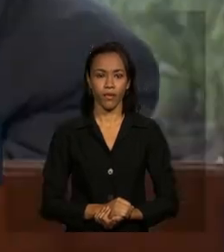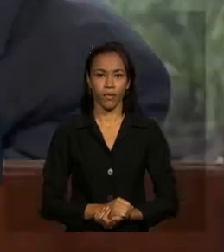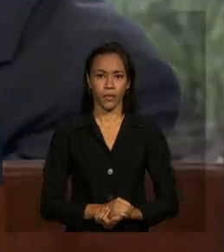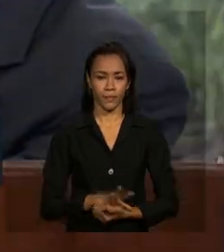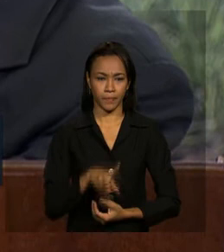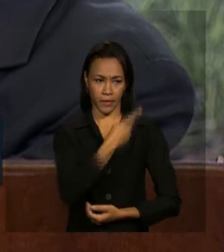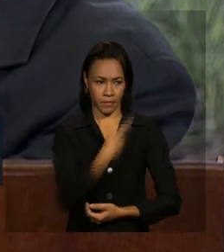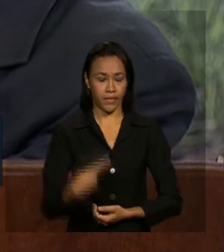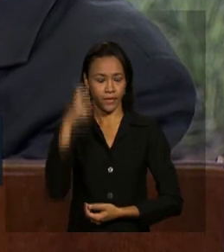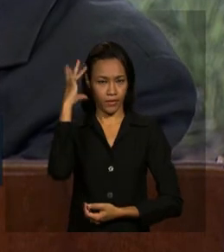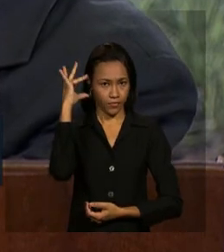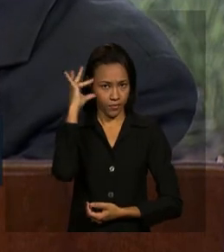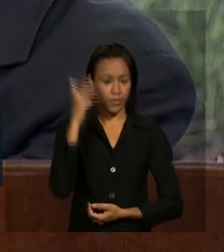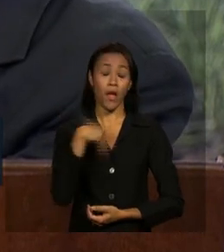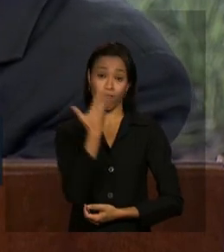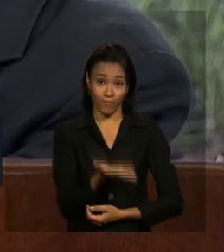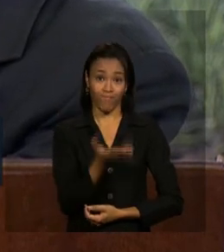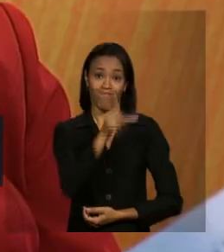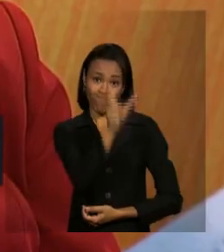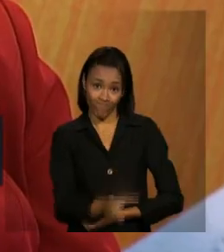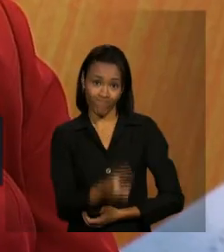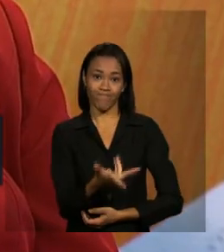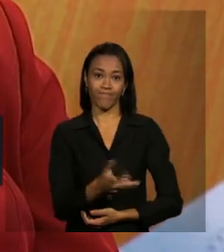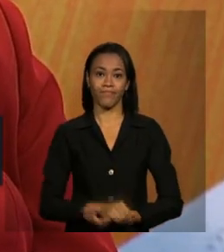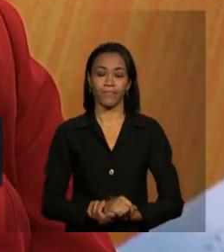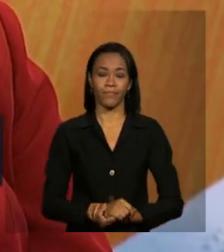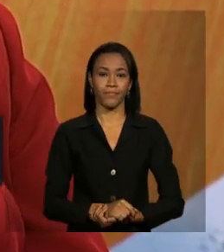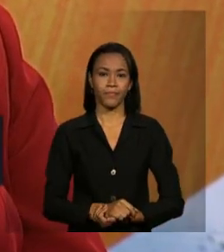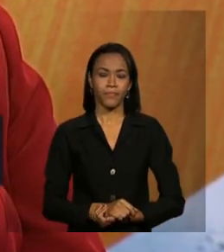a presidenta Dilma a senhora coloca